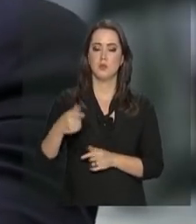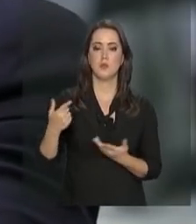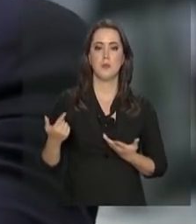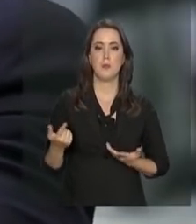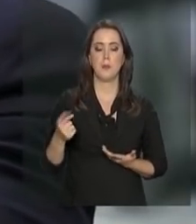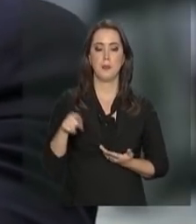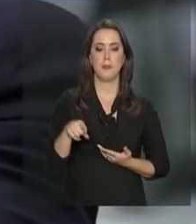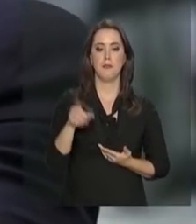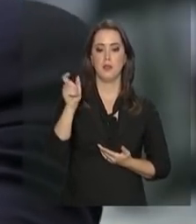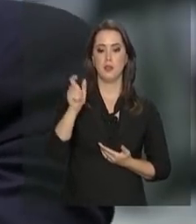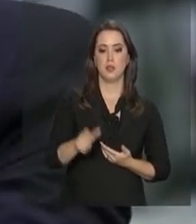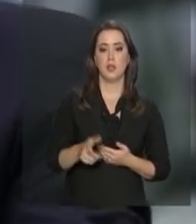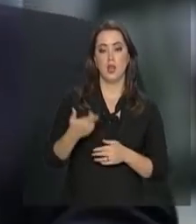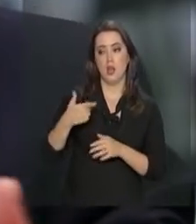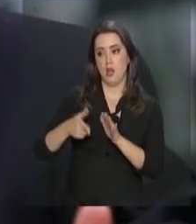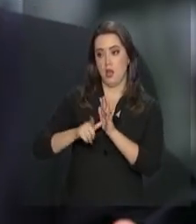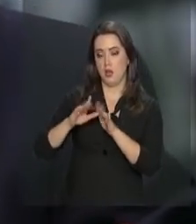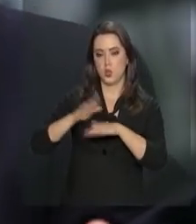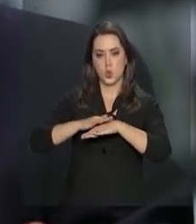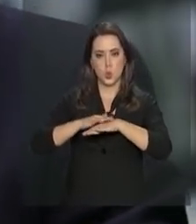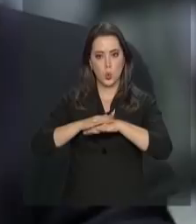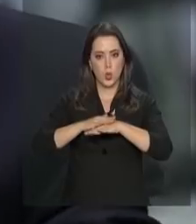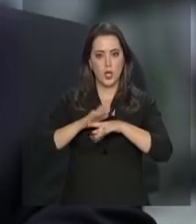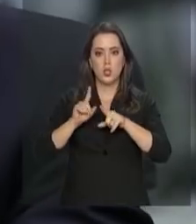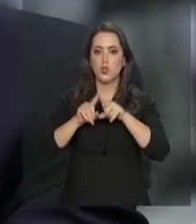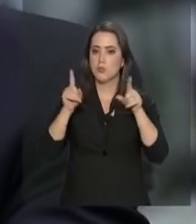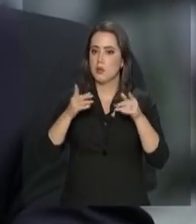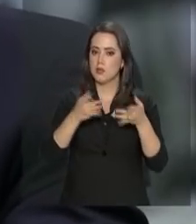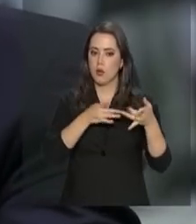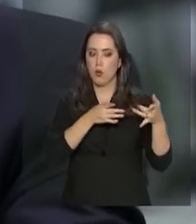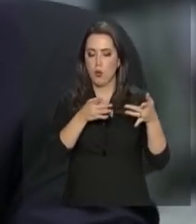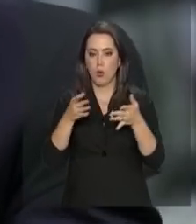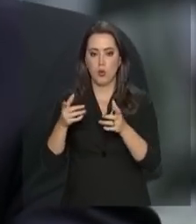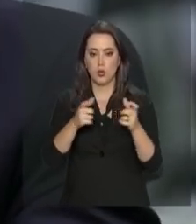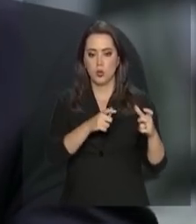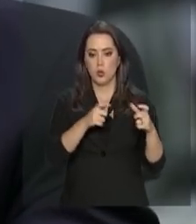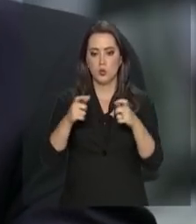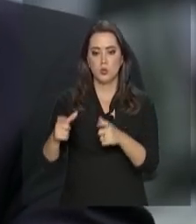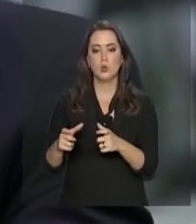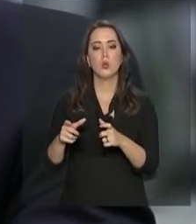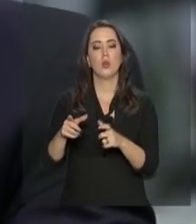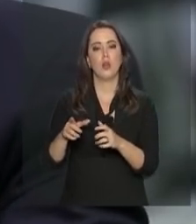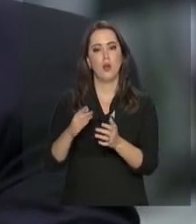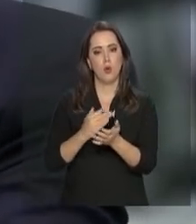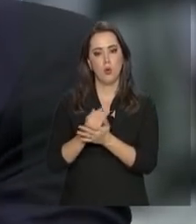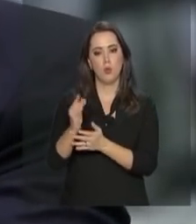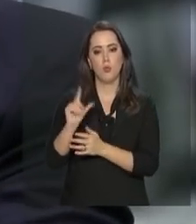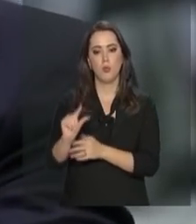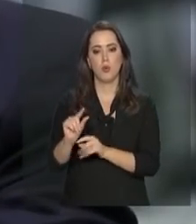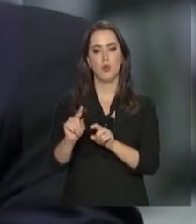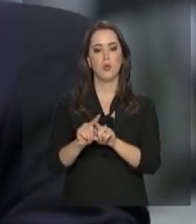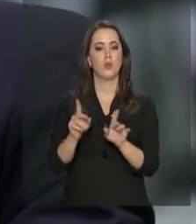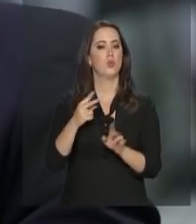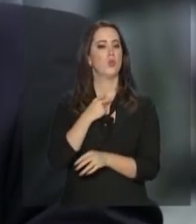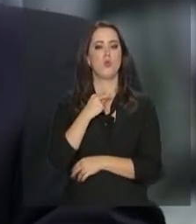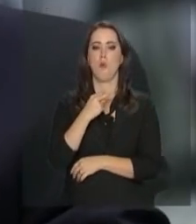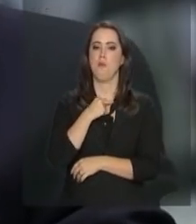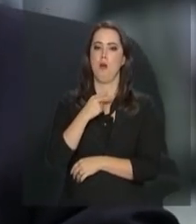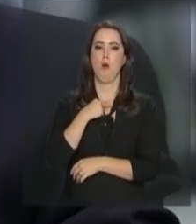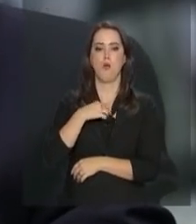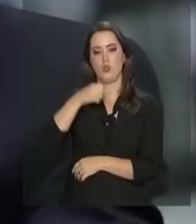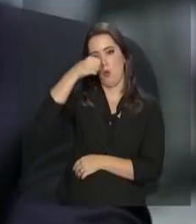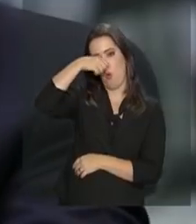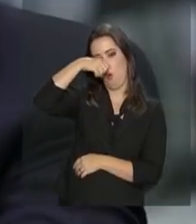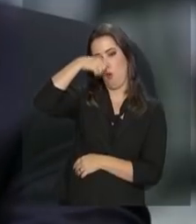uso do leite saiu da uti mas está no 14 ainda doente não fosse isso não pode chegar